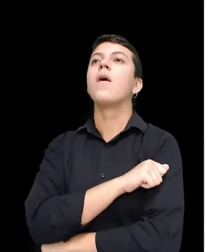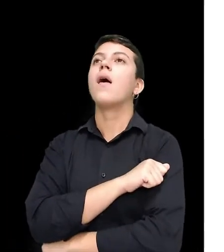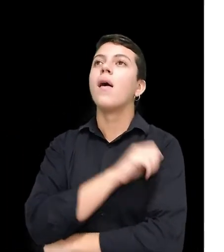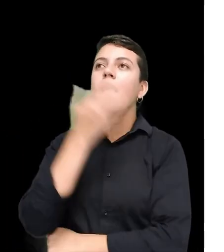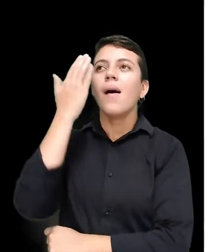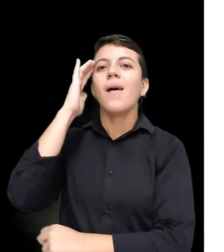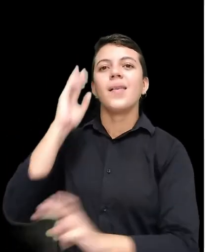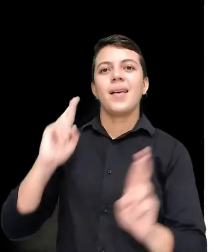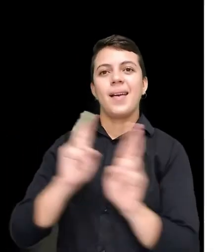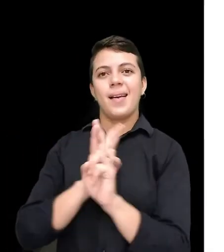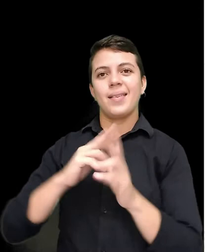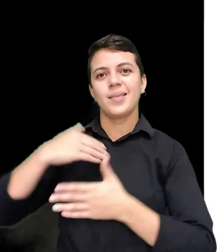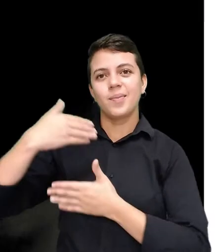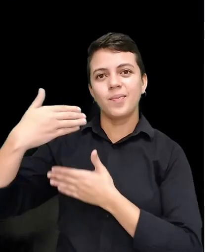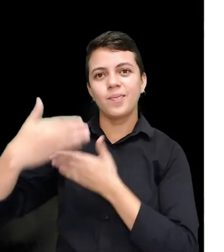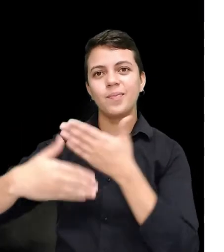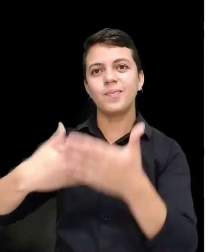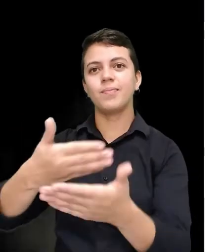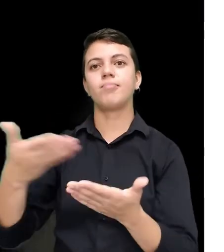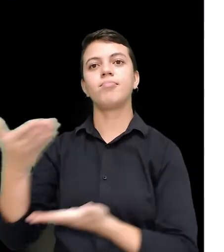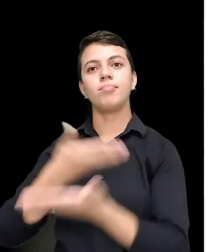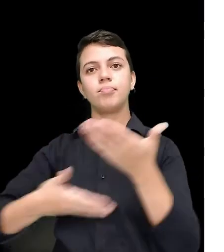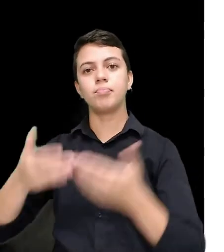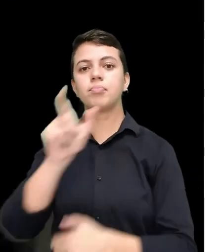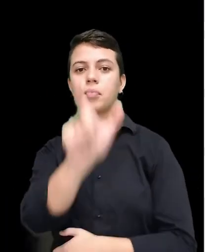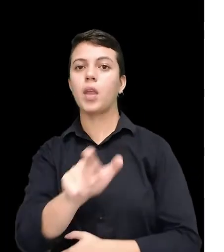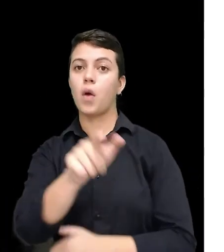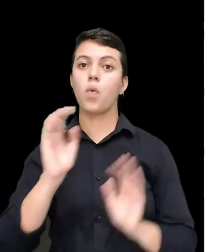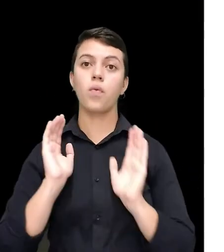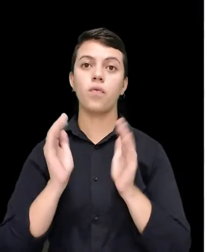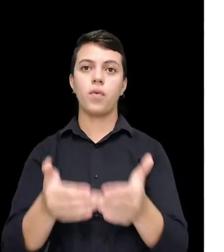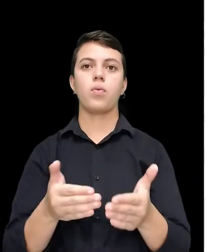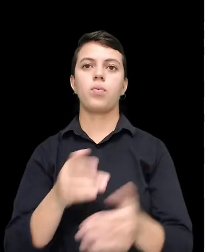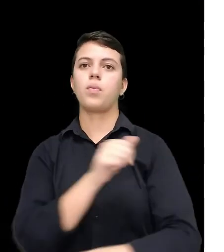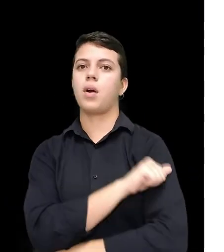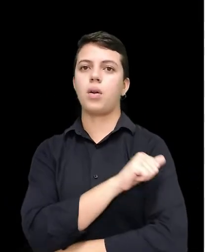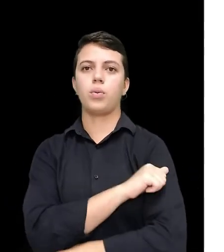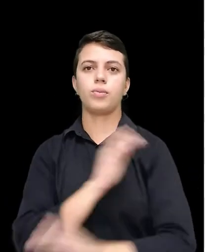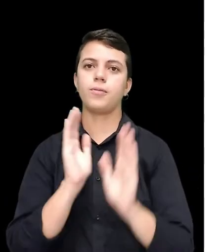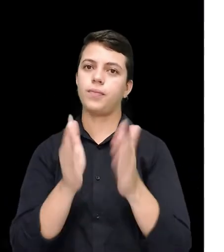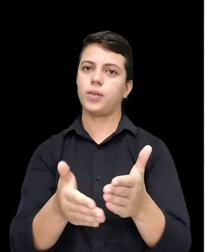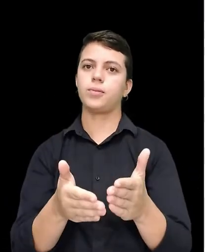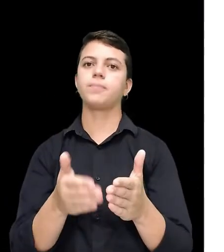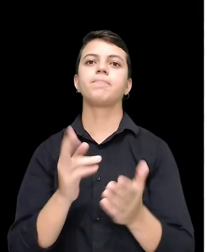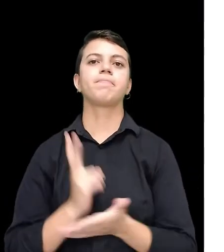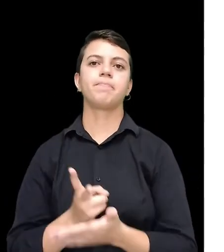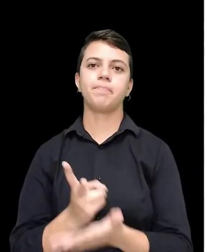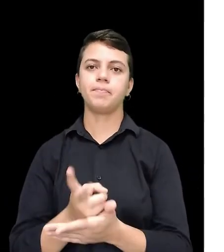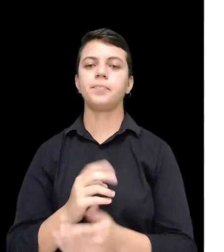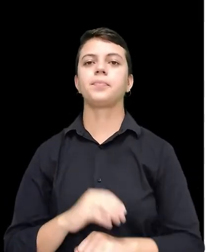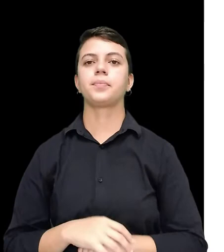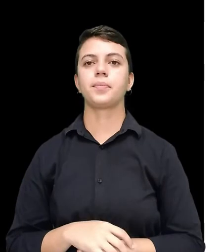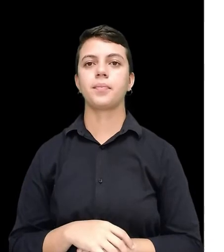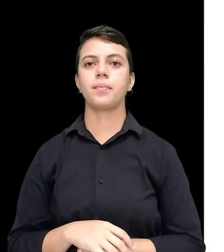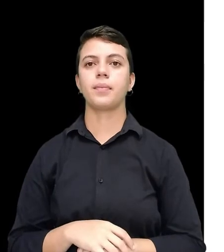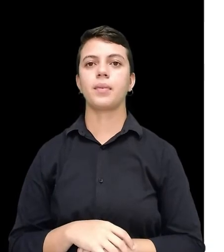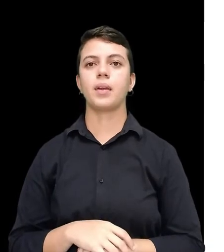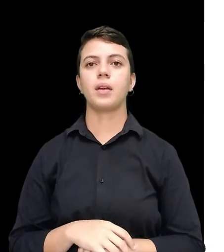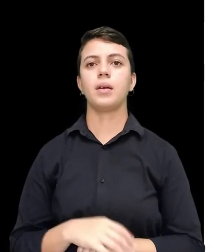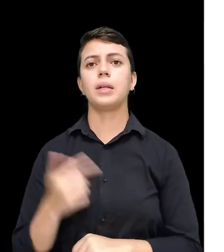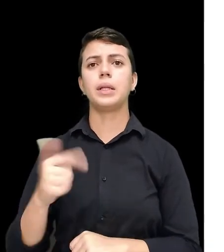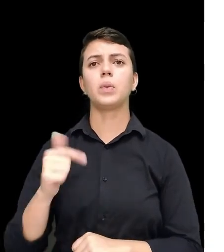problemas, situações de aprendizagem, onde a criança seja o sujeito desse processo, né? Então, não há um